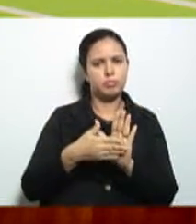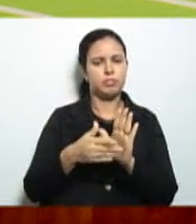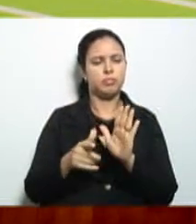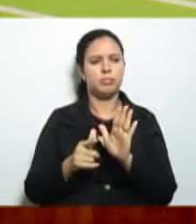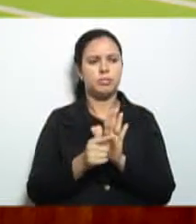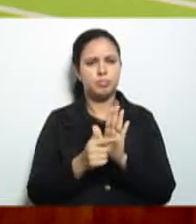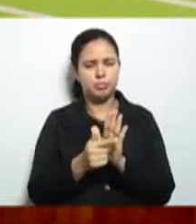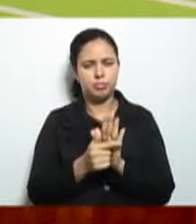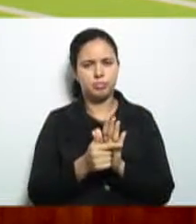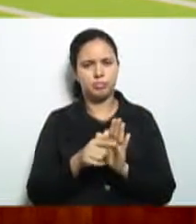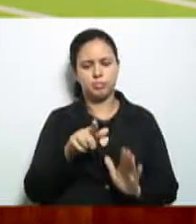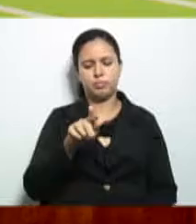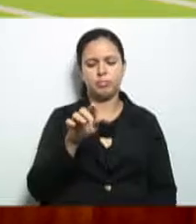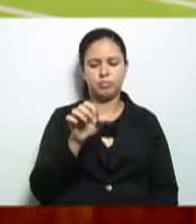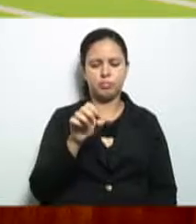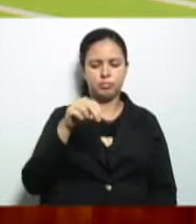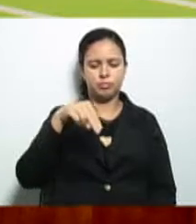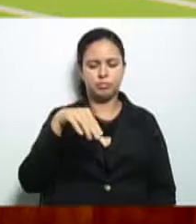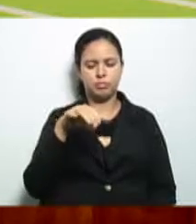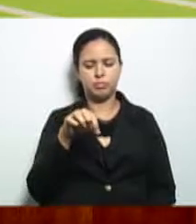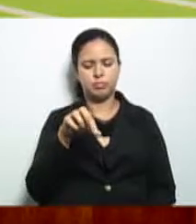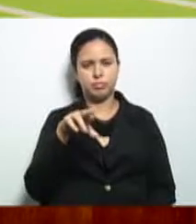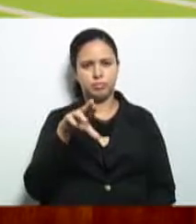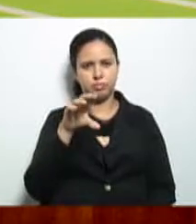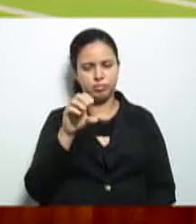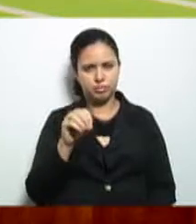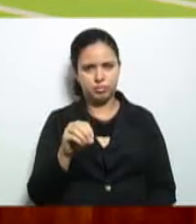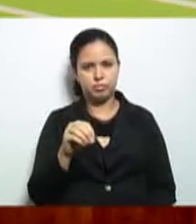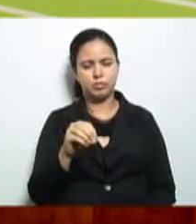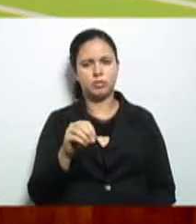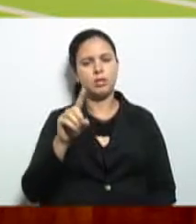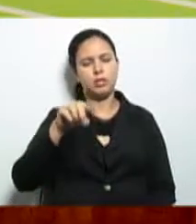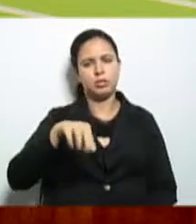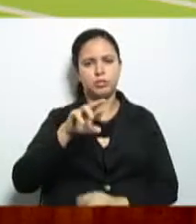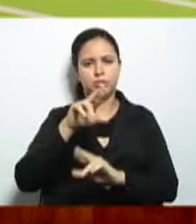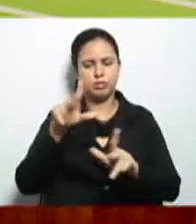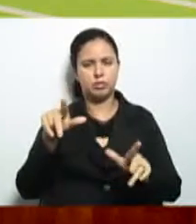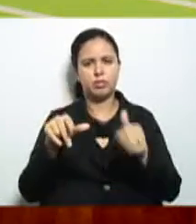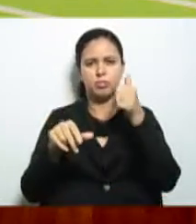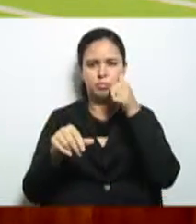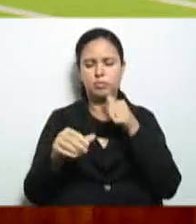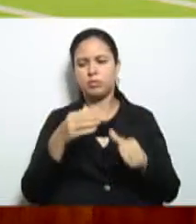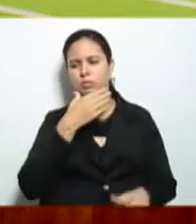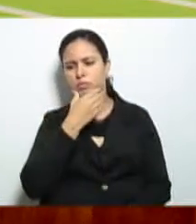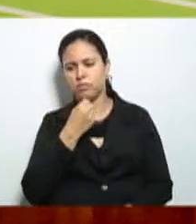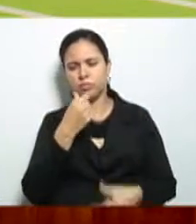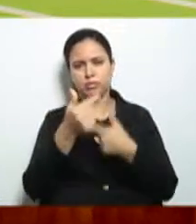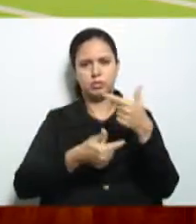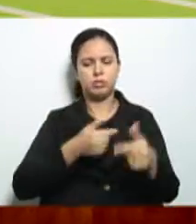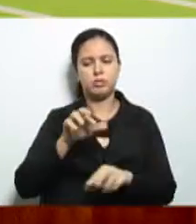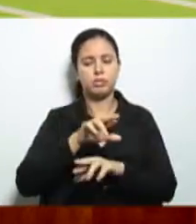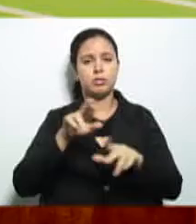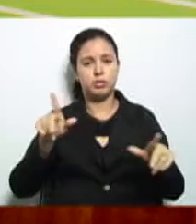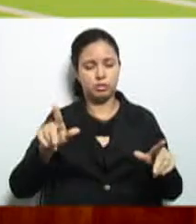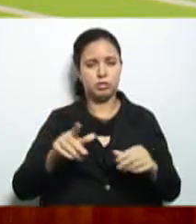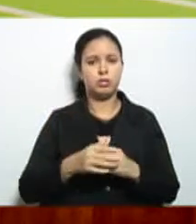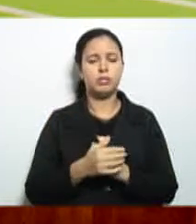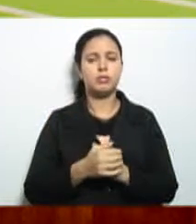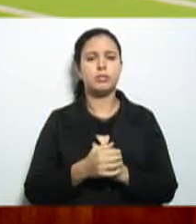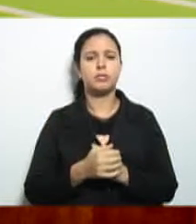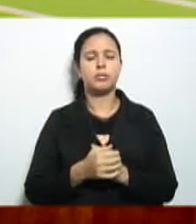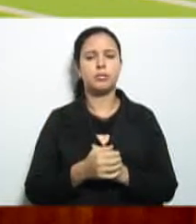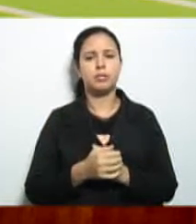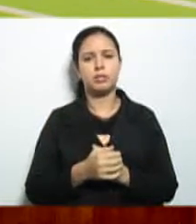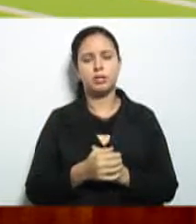muita dificuldade, ainda são muito diferentes as condições de trabalho do homem e da mulher. Existem alguns trabalhos em que o homem e a